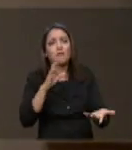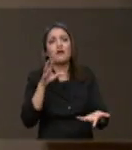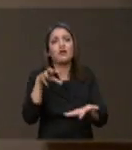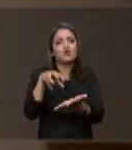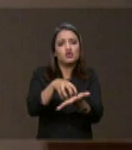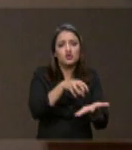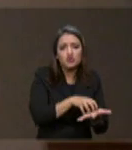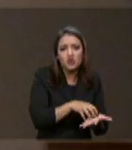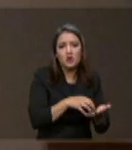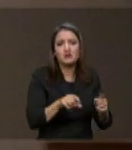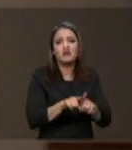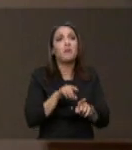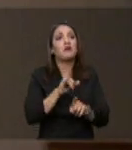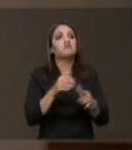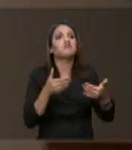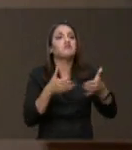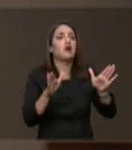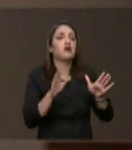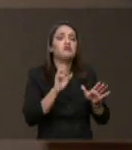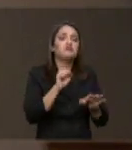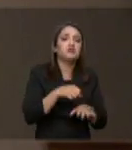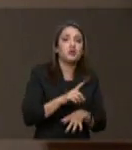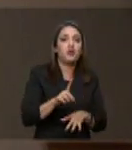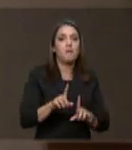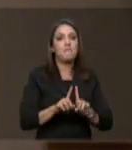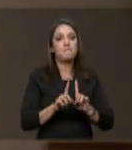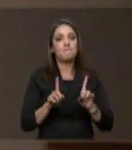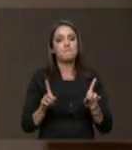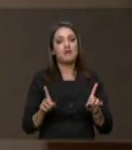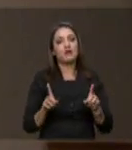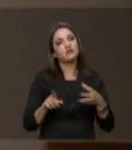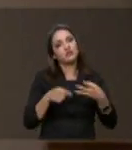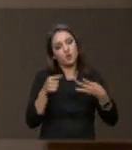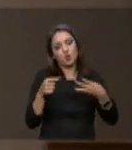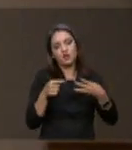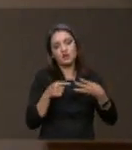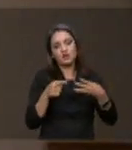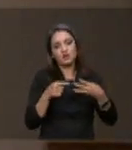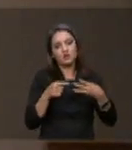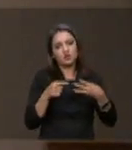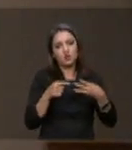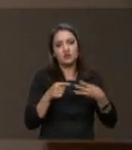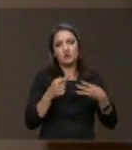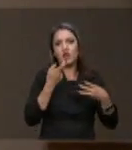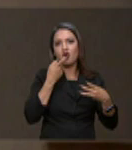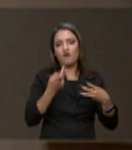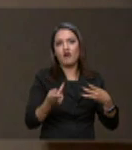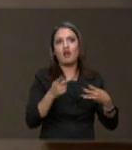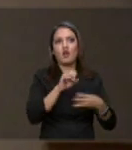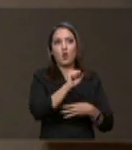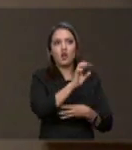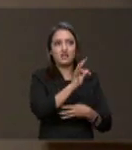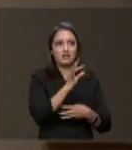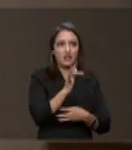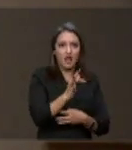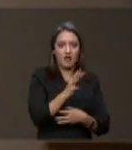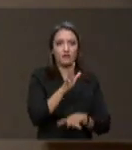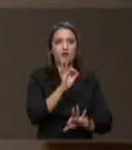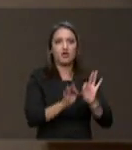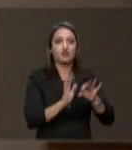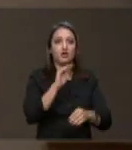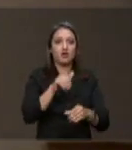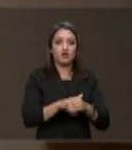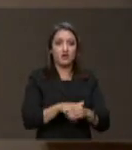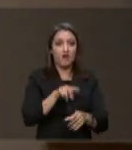das instituições tanto quanto a este item a fala de que Supremo e a justiça eleitoral